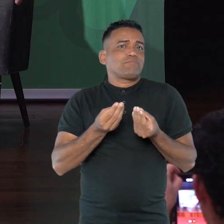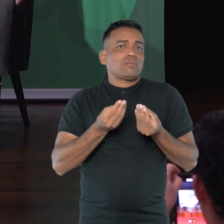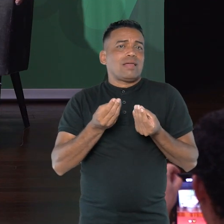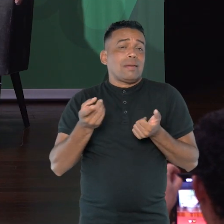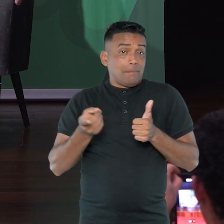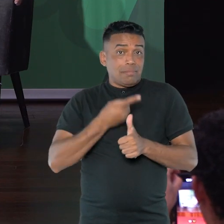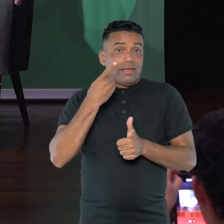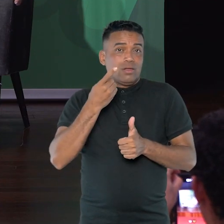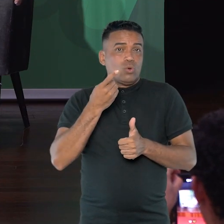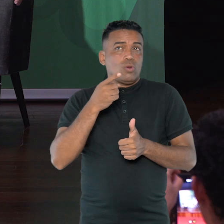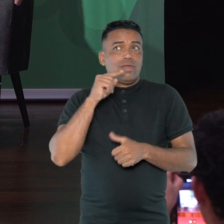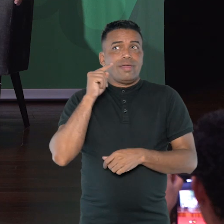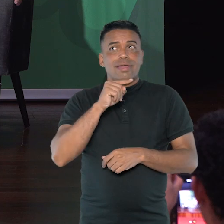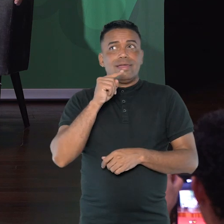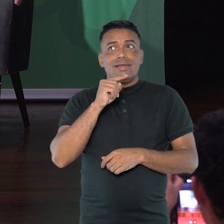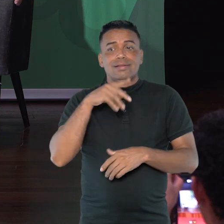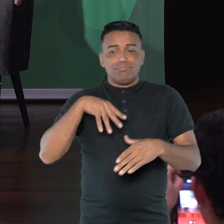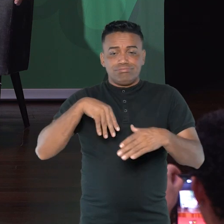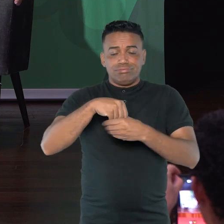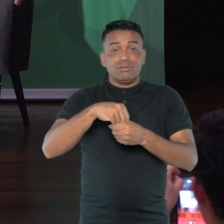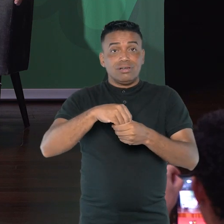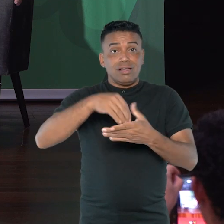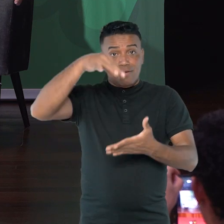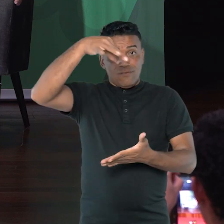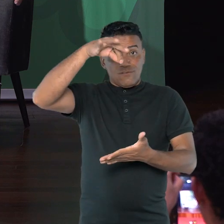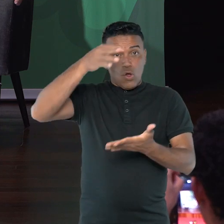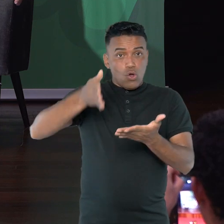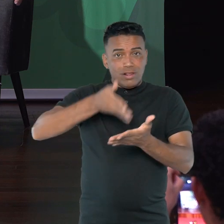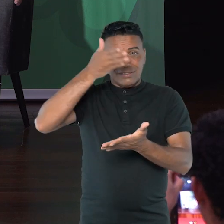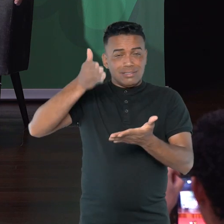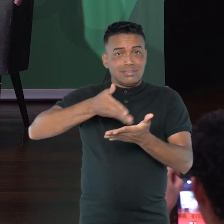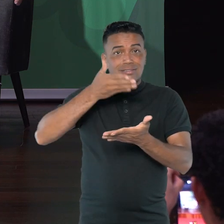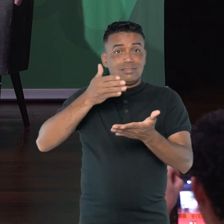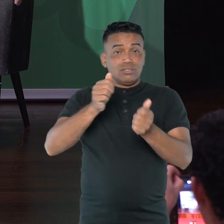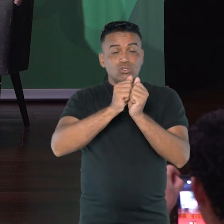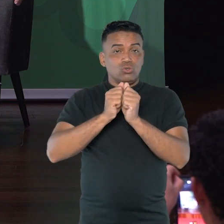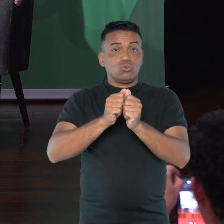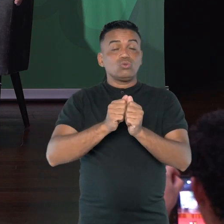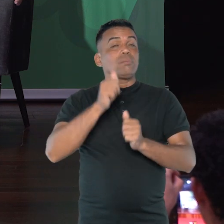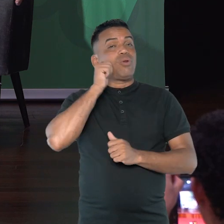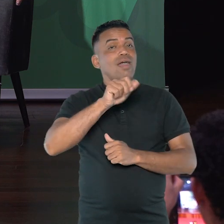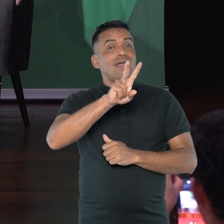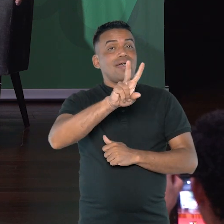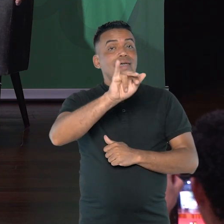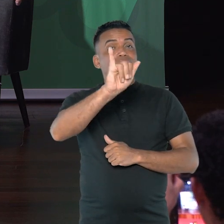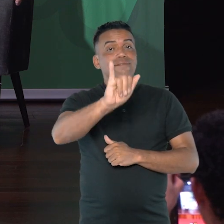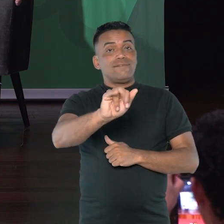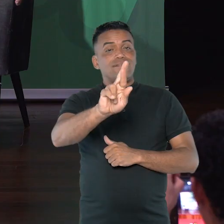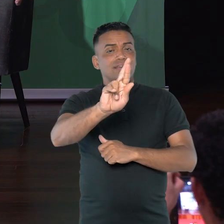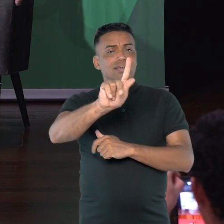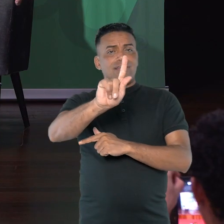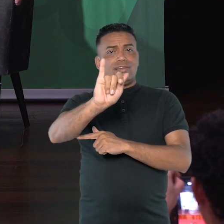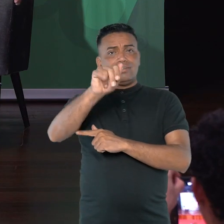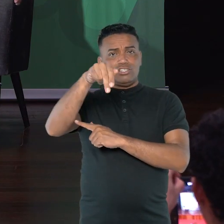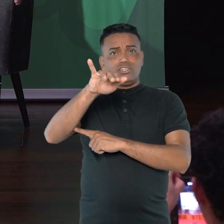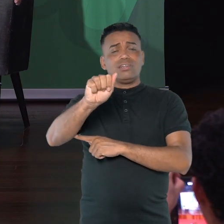primeiro ele incluiu nessas folhas que foram depois reunidas pela Virgínia para publicação. E, por favor, não me perguntem